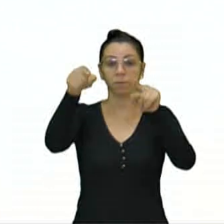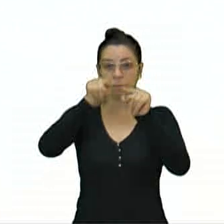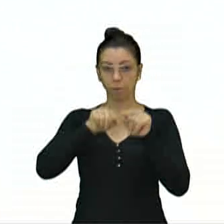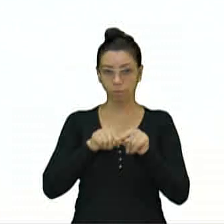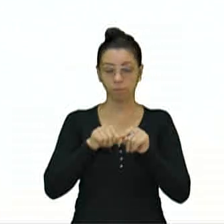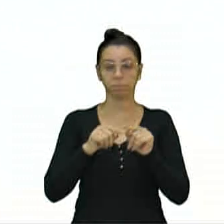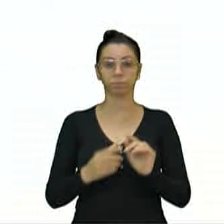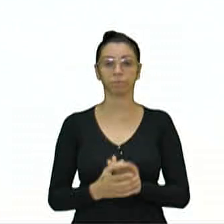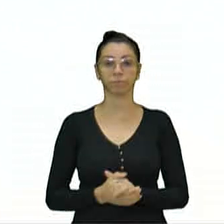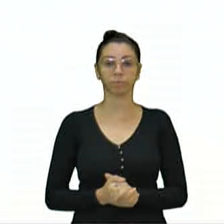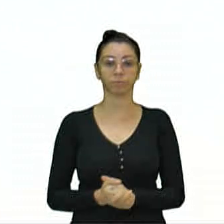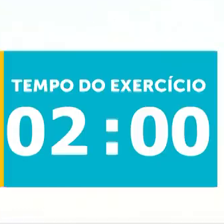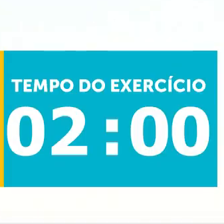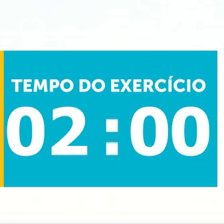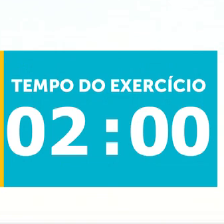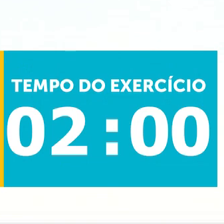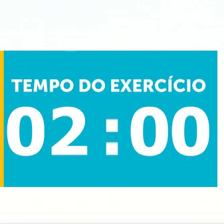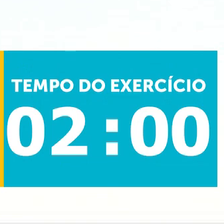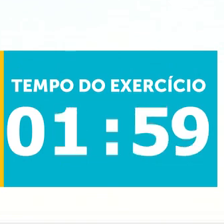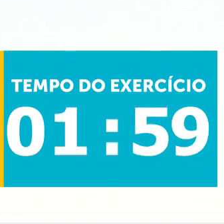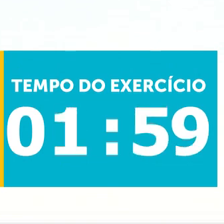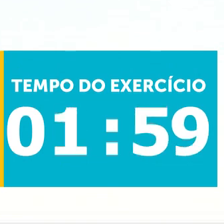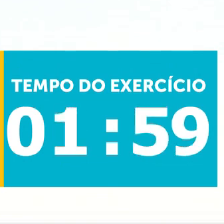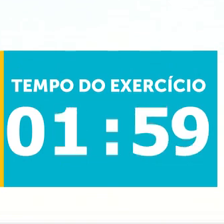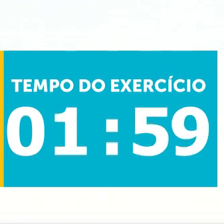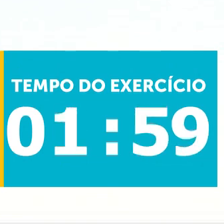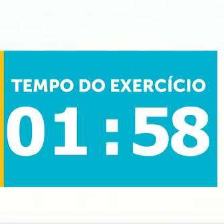aí, a gente já volta.